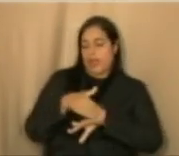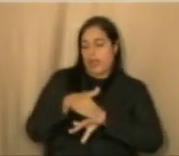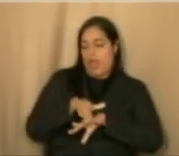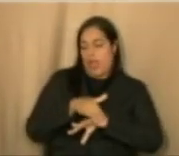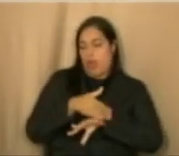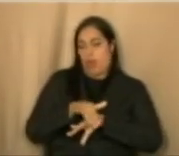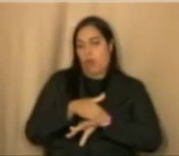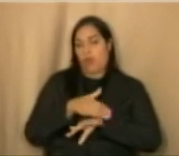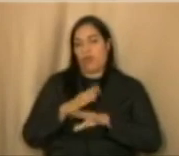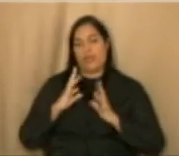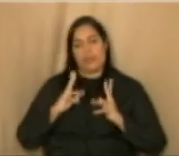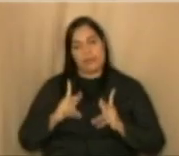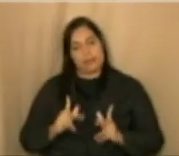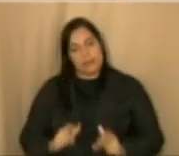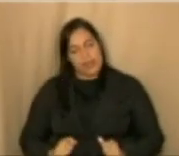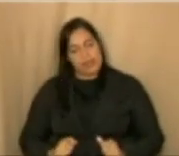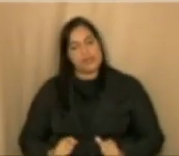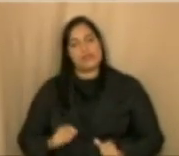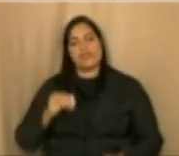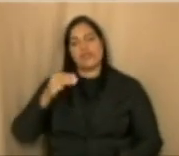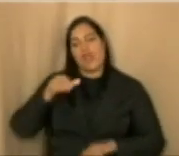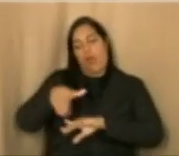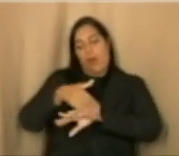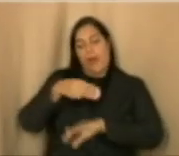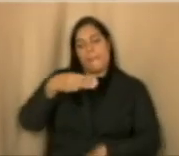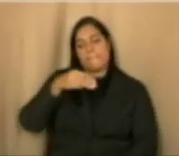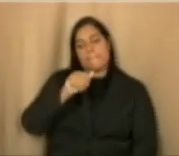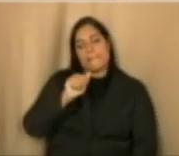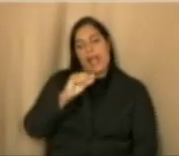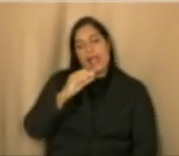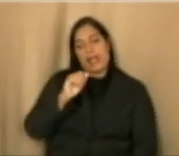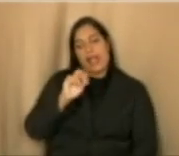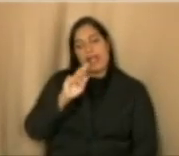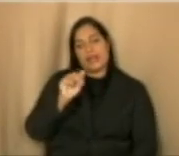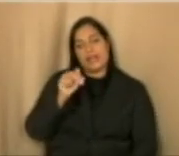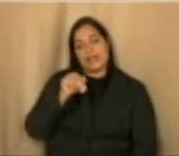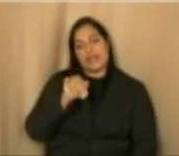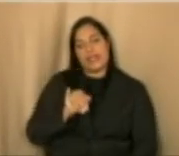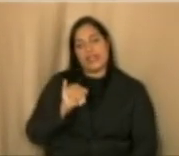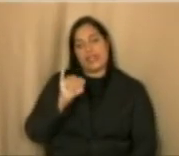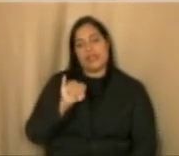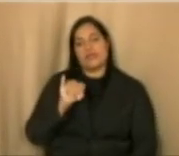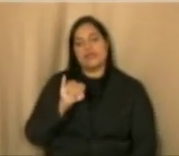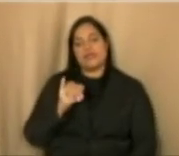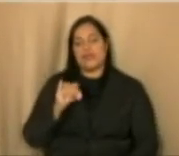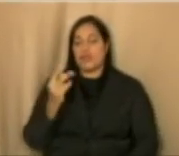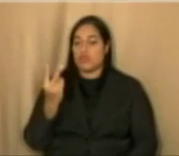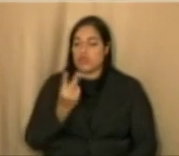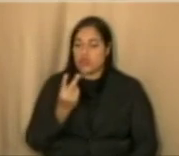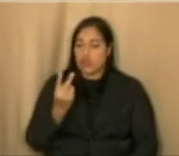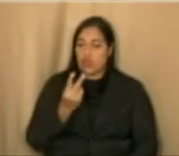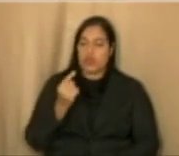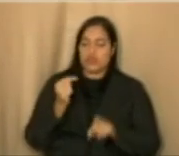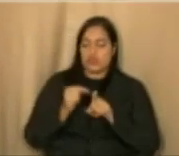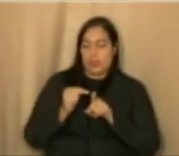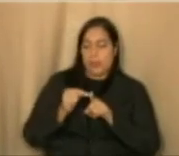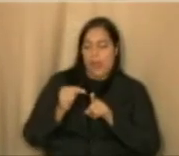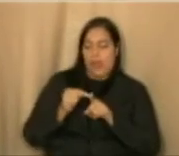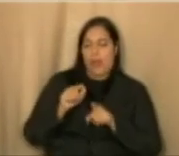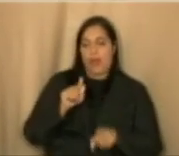opavimentação engrenagem da Rua Macarani no córrego do marreco ambos no bairro da Guabiraba